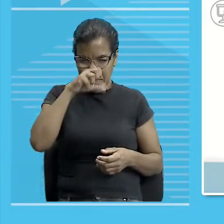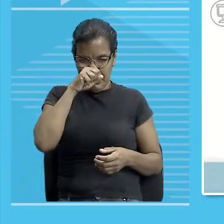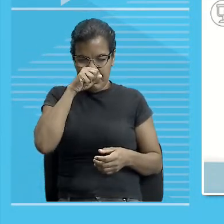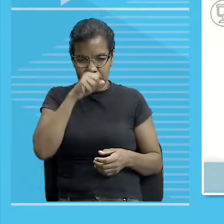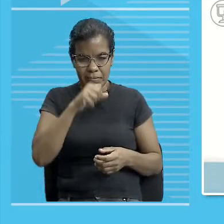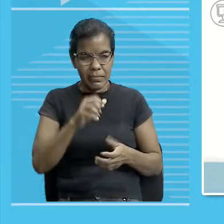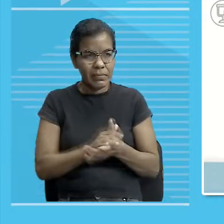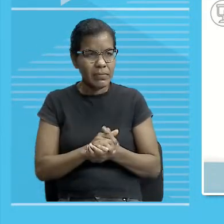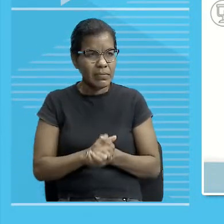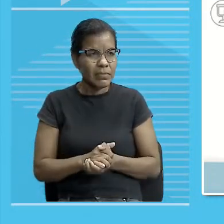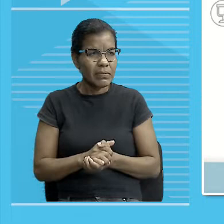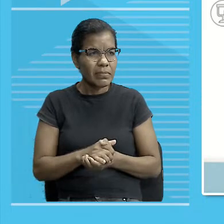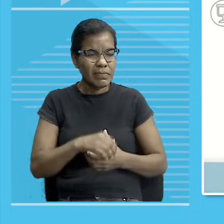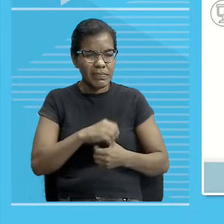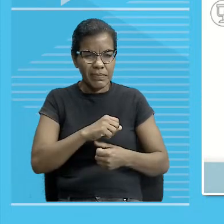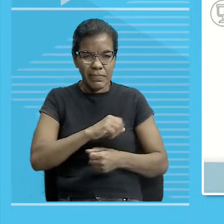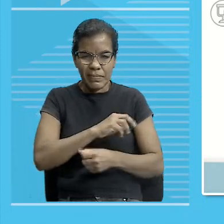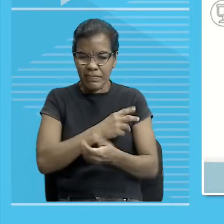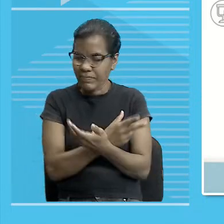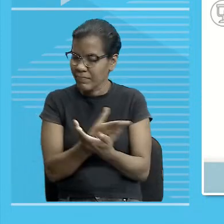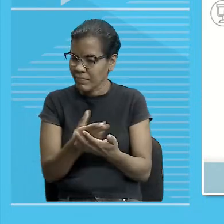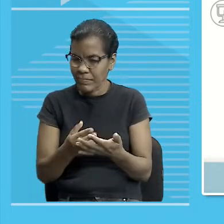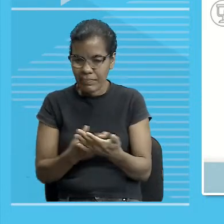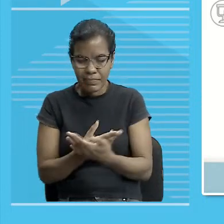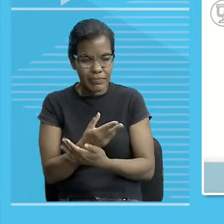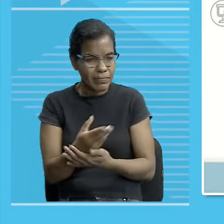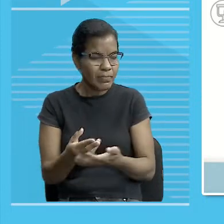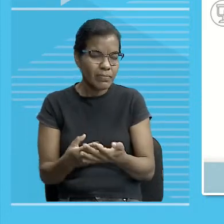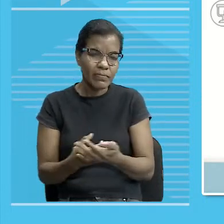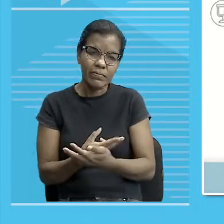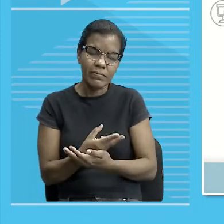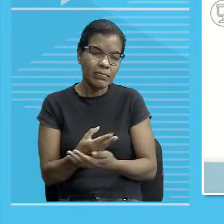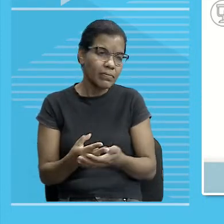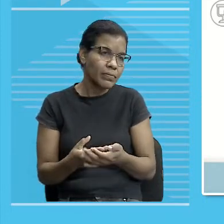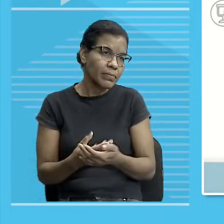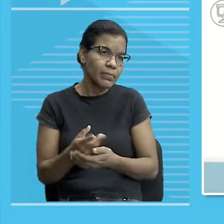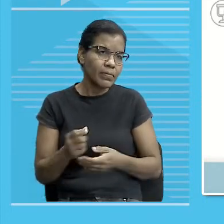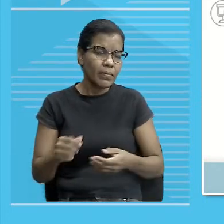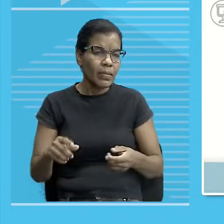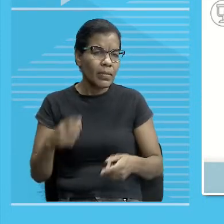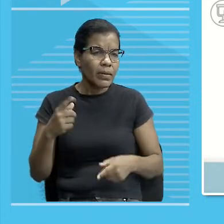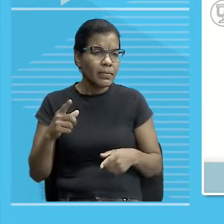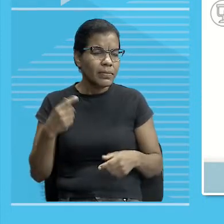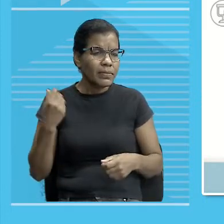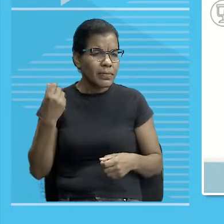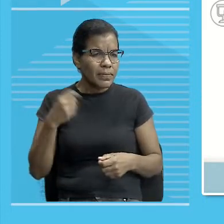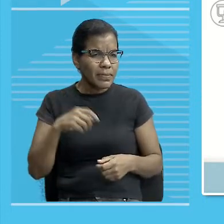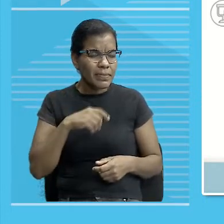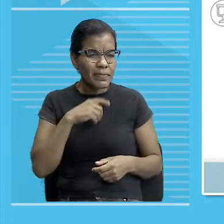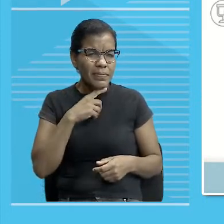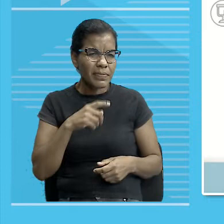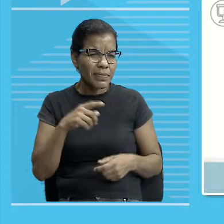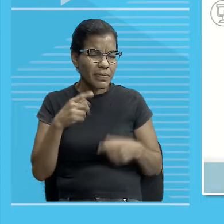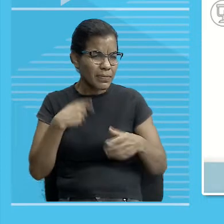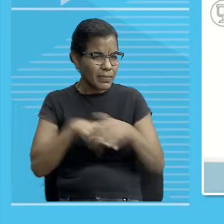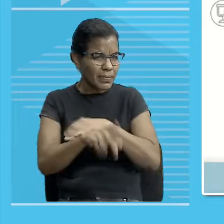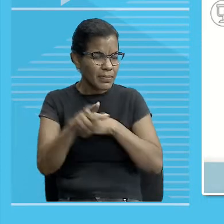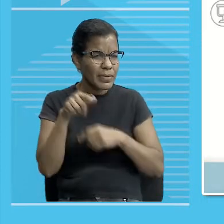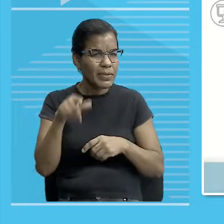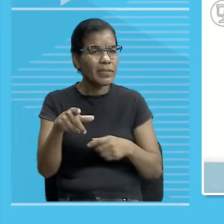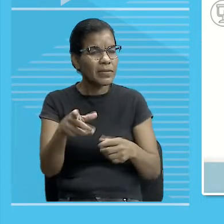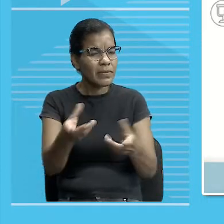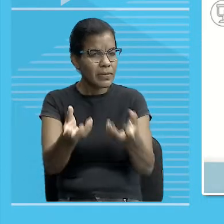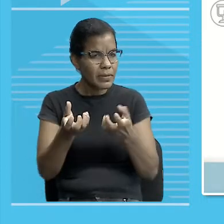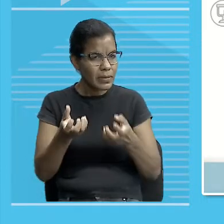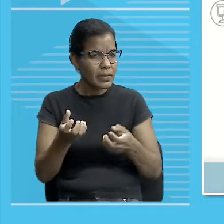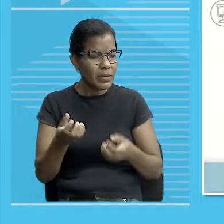Cara, as mais diversas possíveis. E eu te pergunto, é o que você quer? Porque